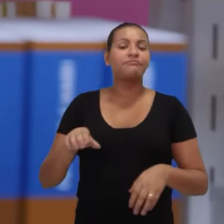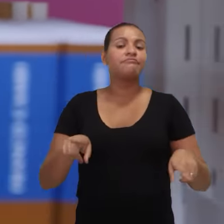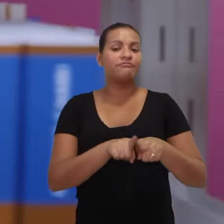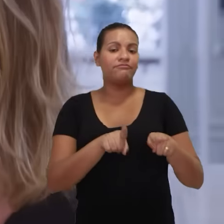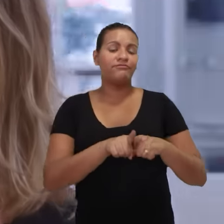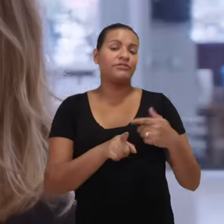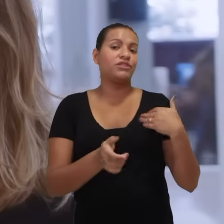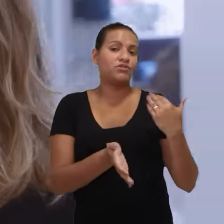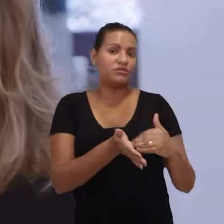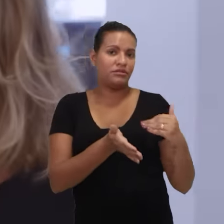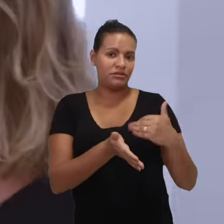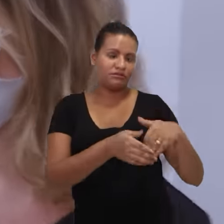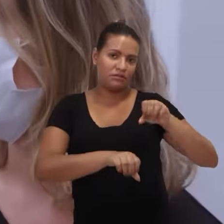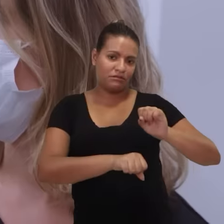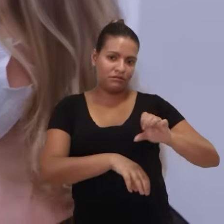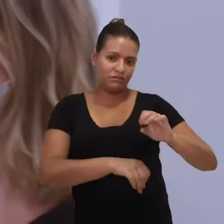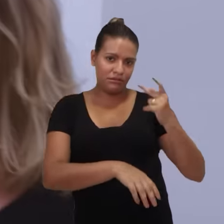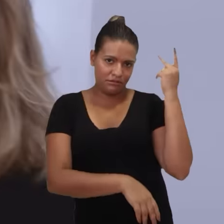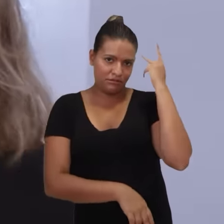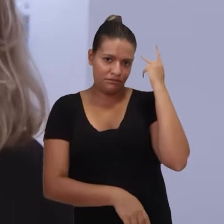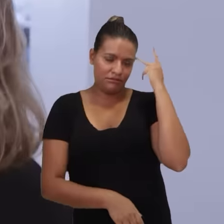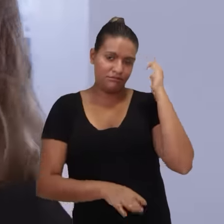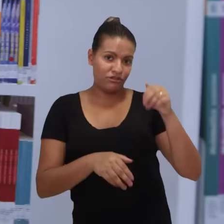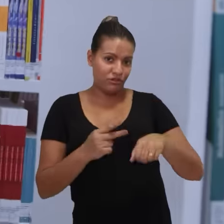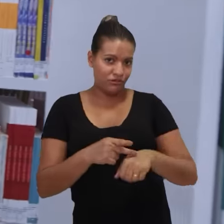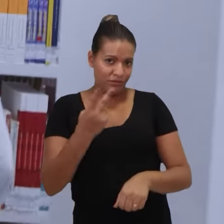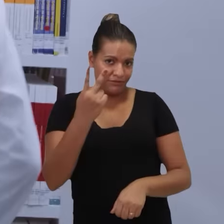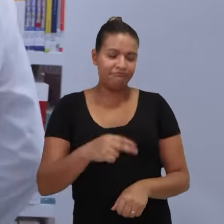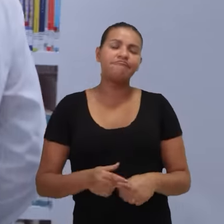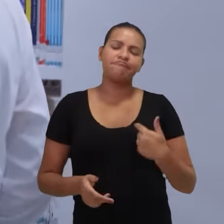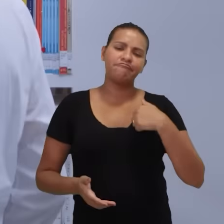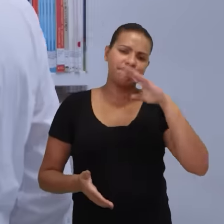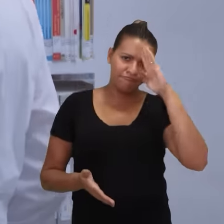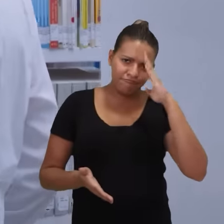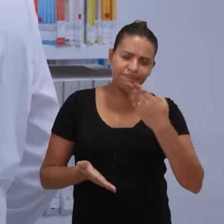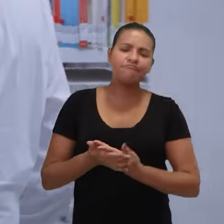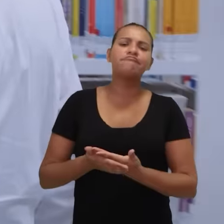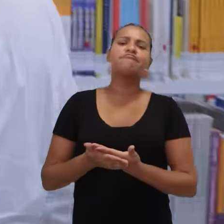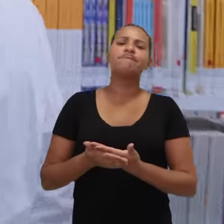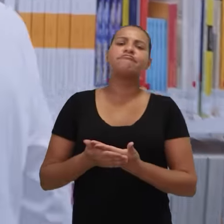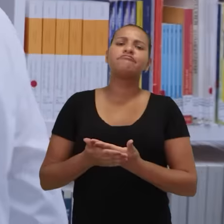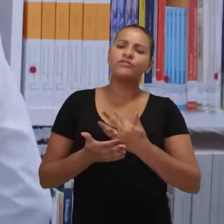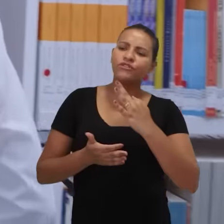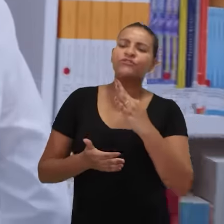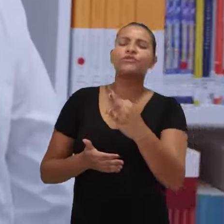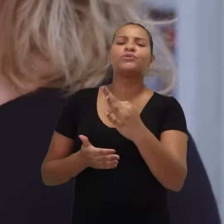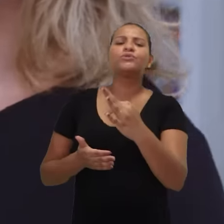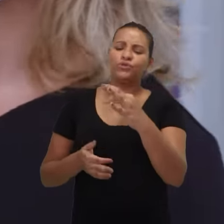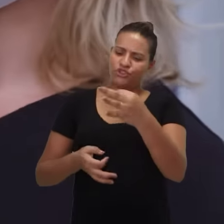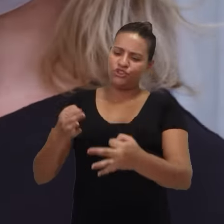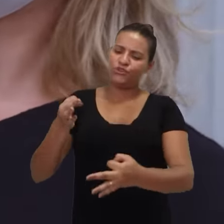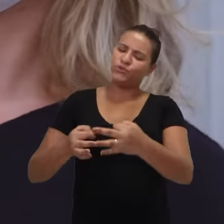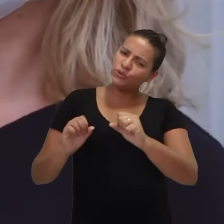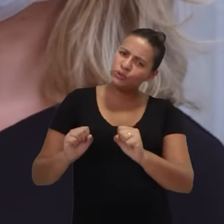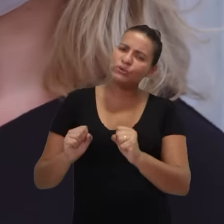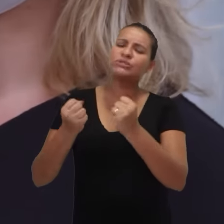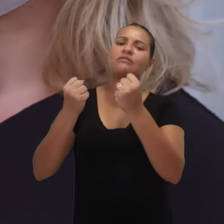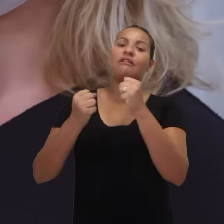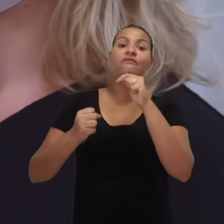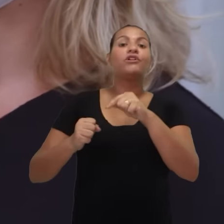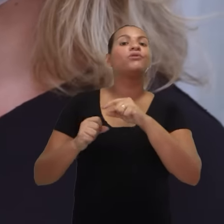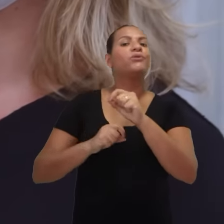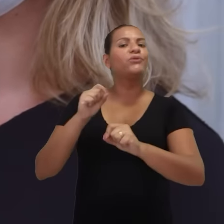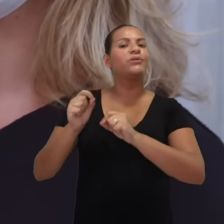na educação como um passaporte para um futuro justo, próspero e sustentável. Você foi secretário municipal